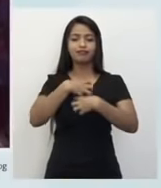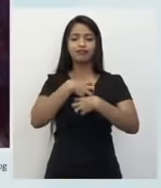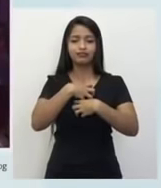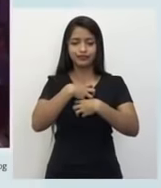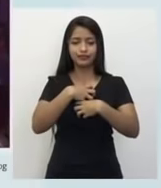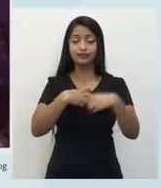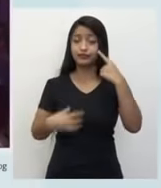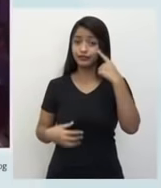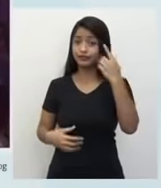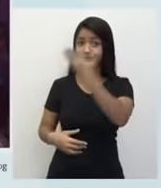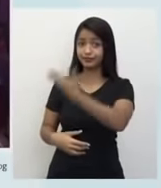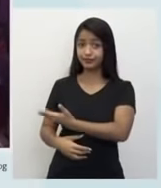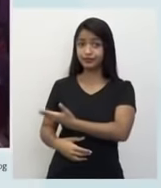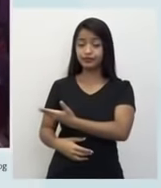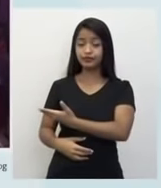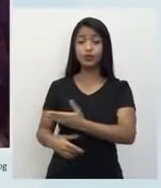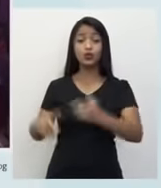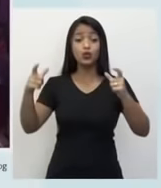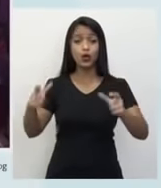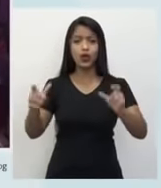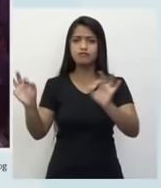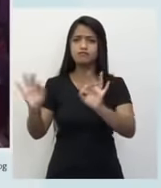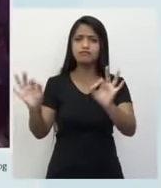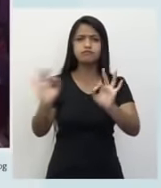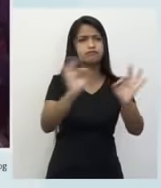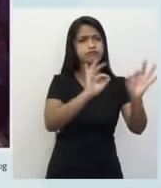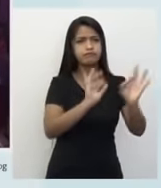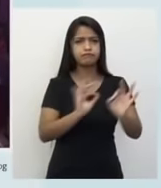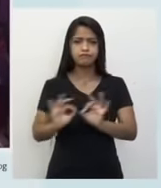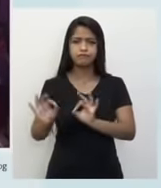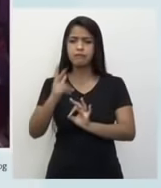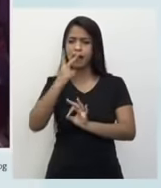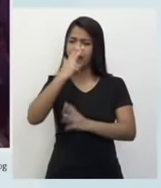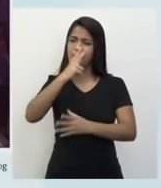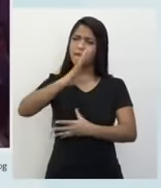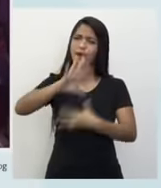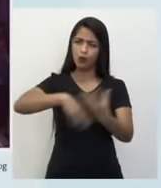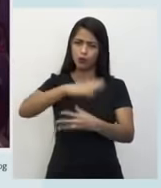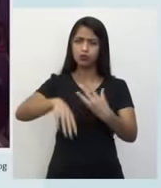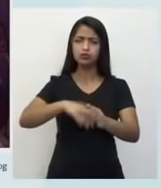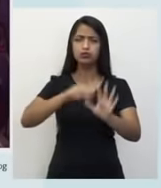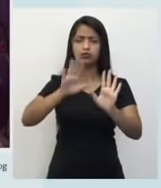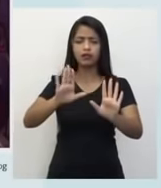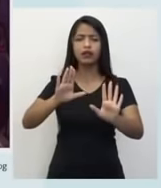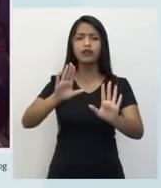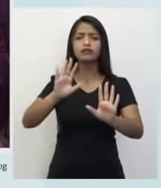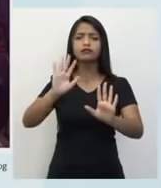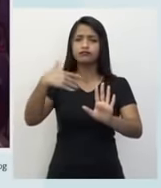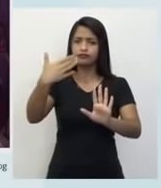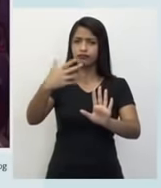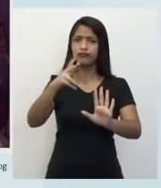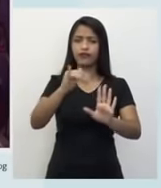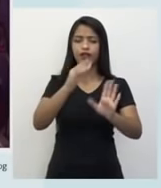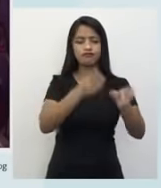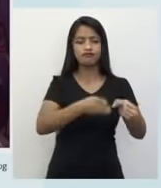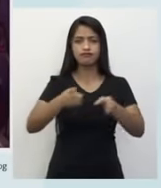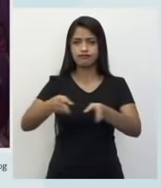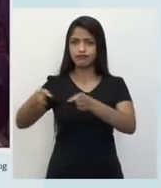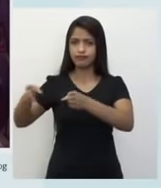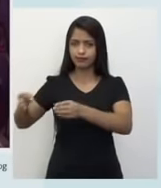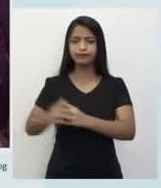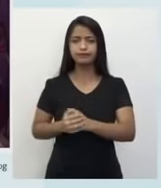de um cenário, uma montagem de um cenário. Tá meio bagunçado, mas onde as peças depois vão ser colocadas e vai